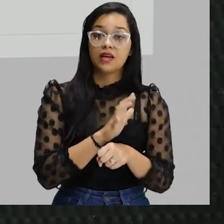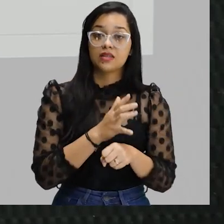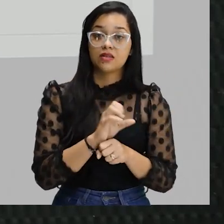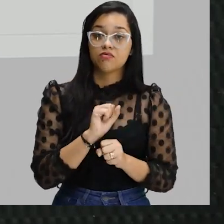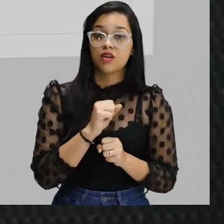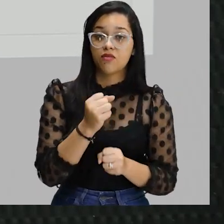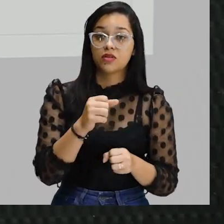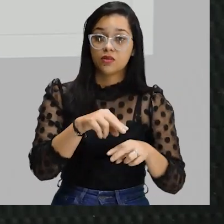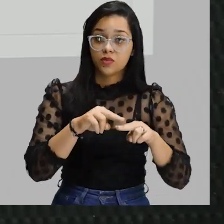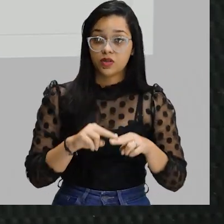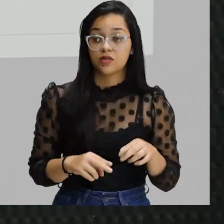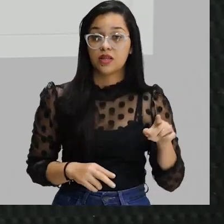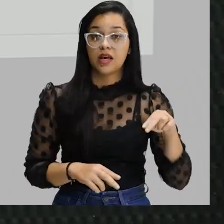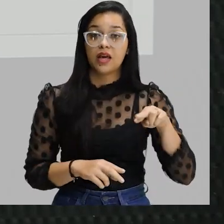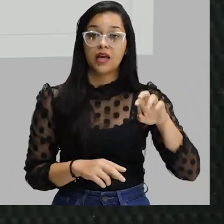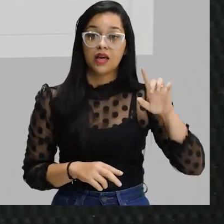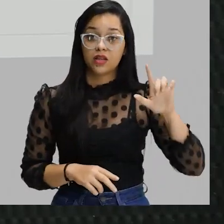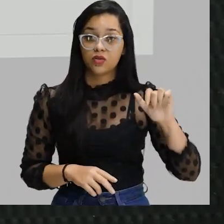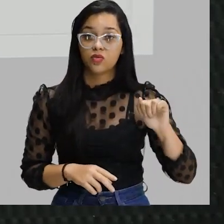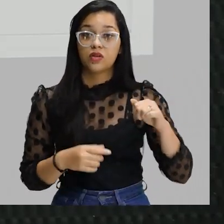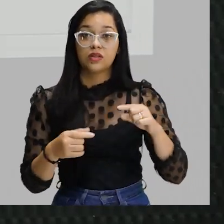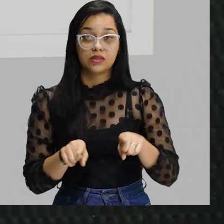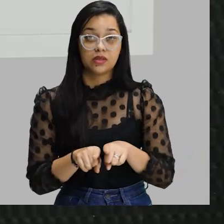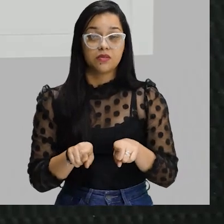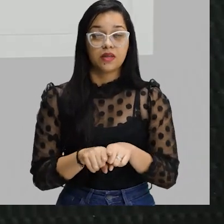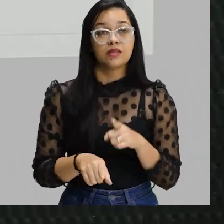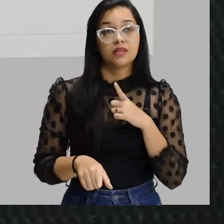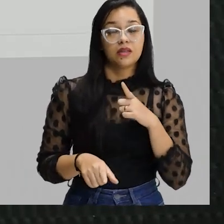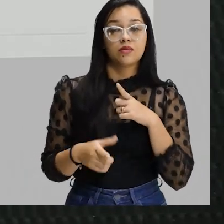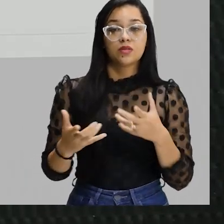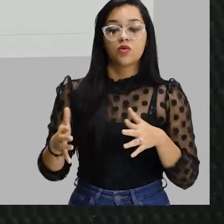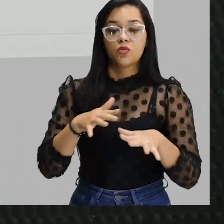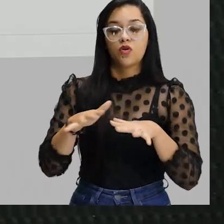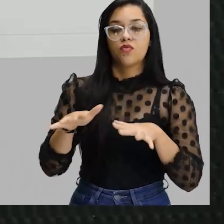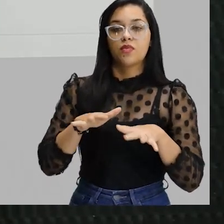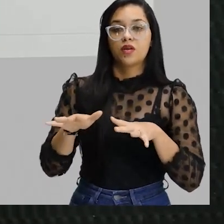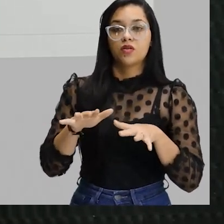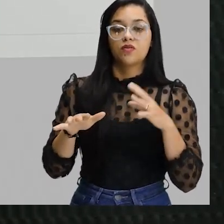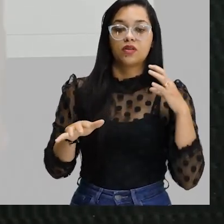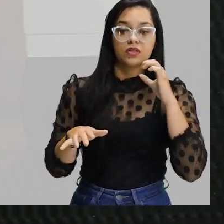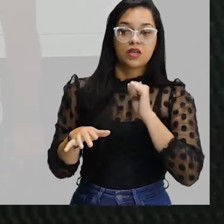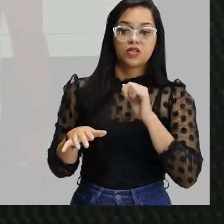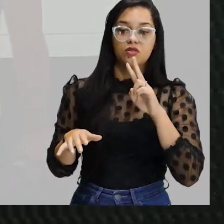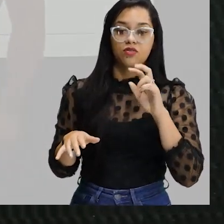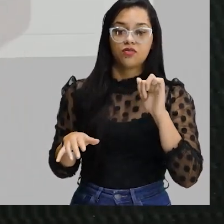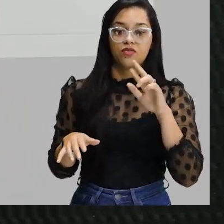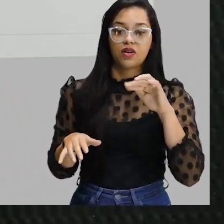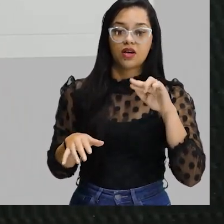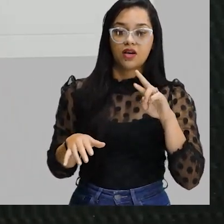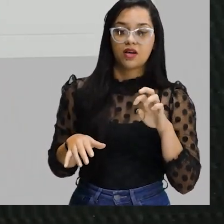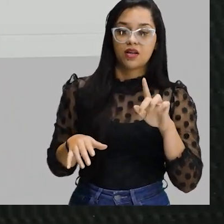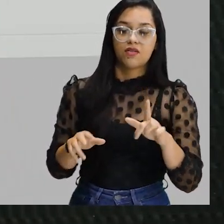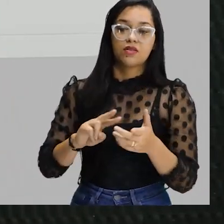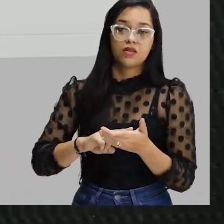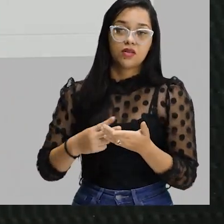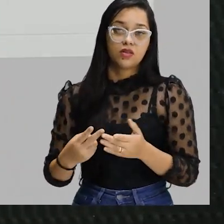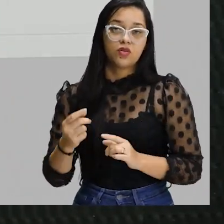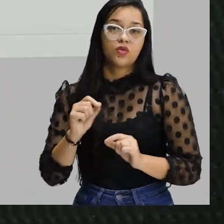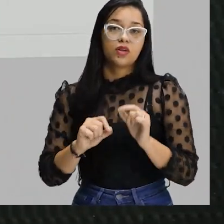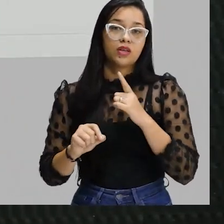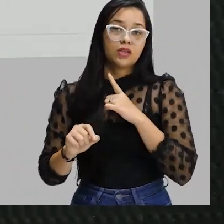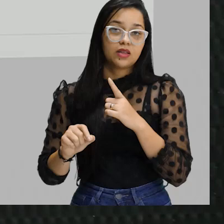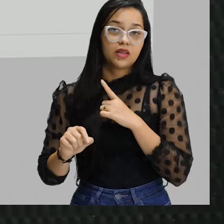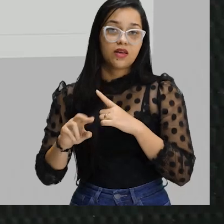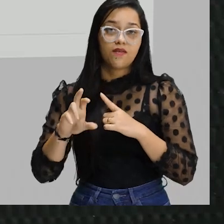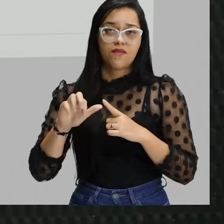força, por isso a aceleração é nula. E nós temos o movimento com velocidade variável, né? Traduzindo os movimentos